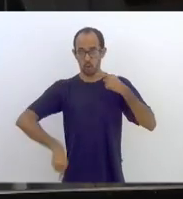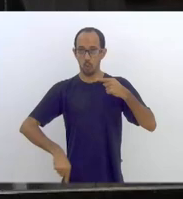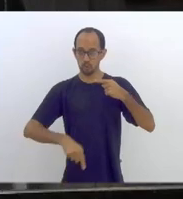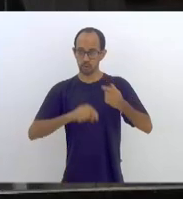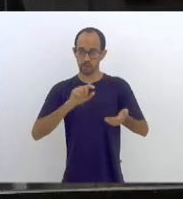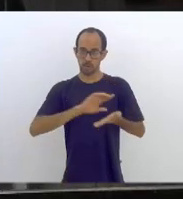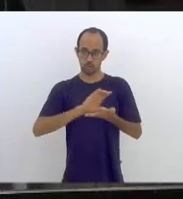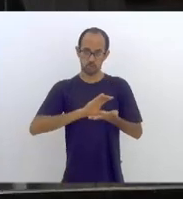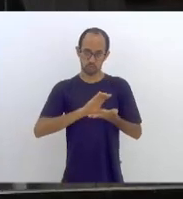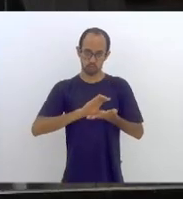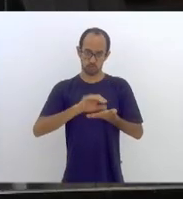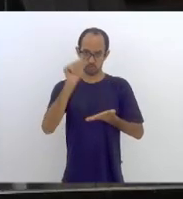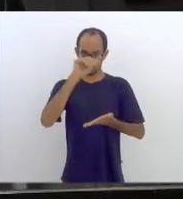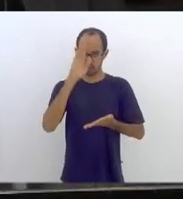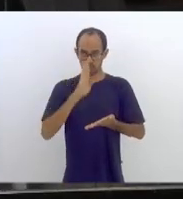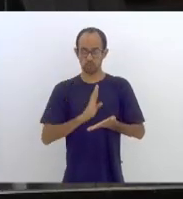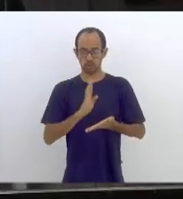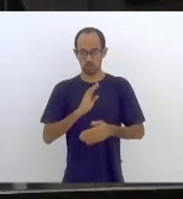nacional